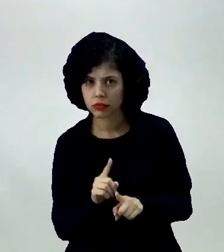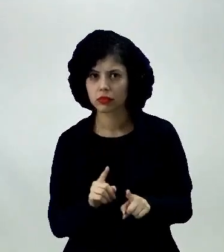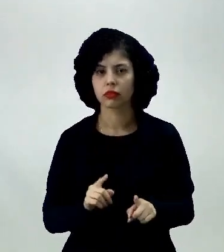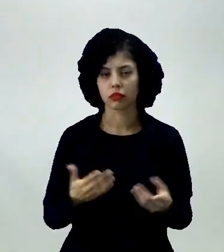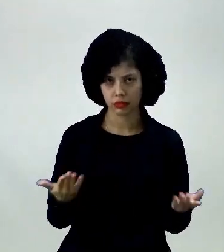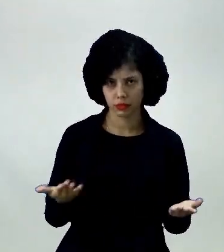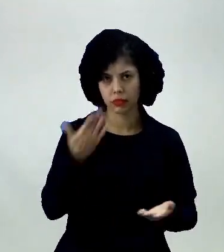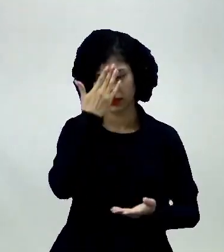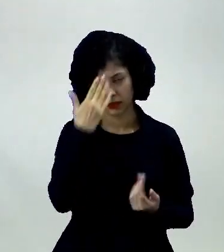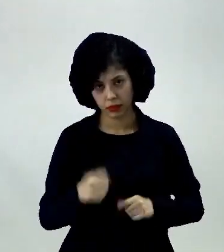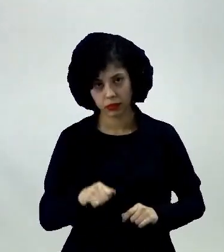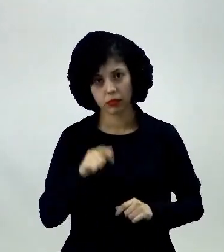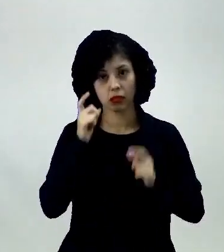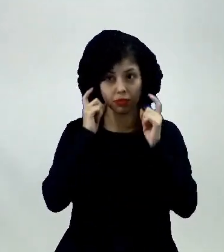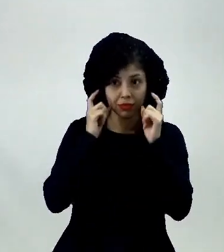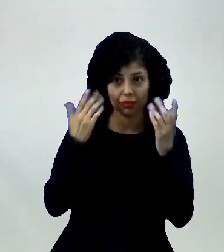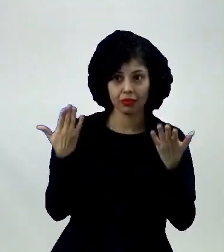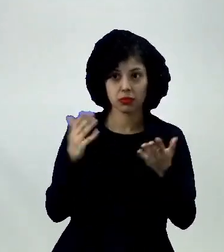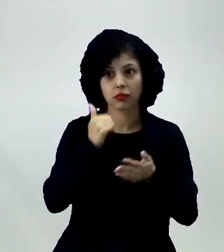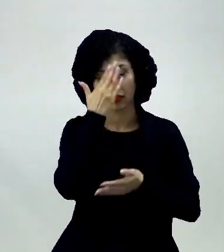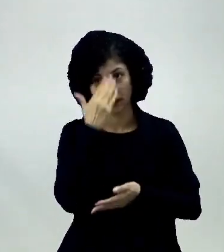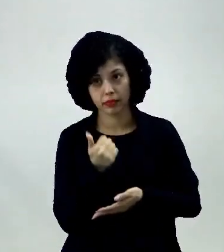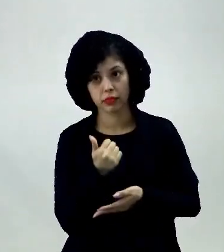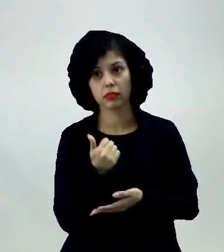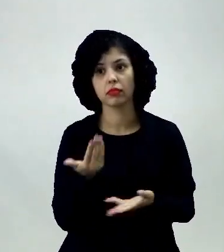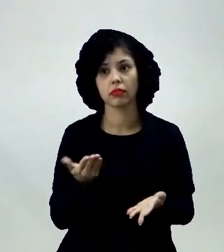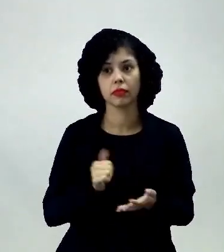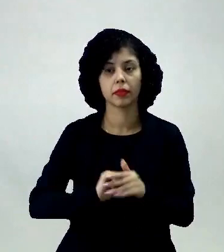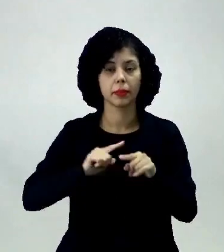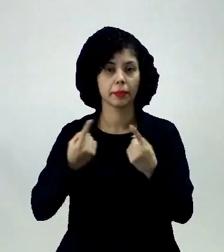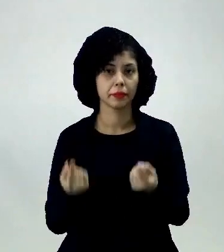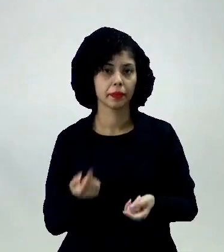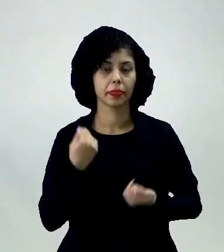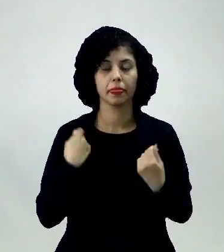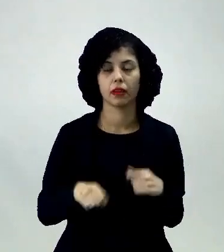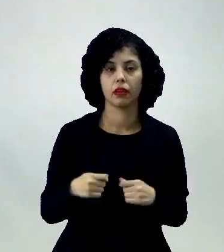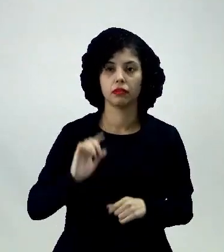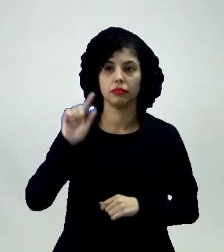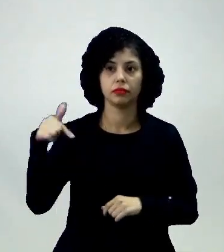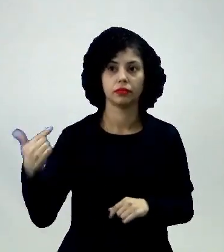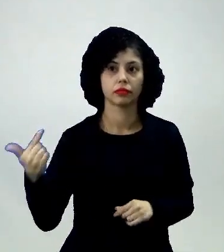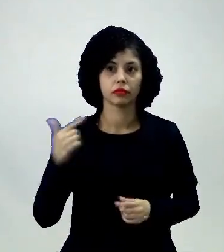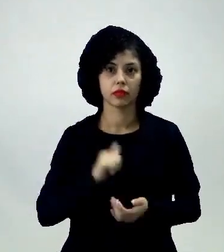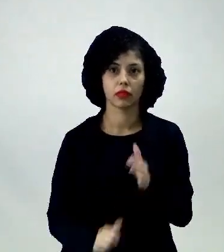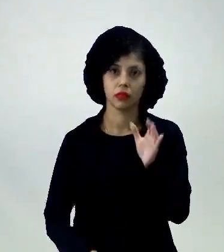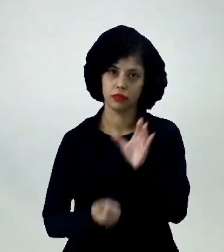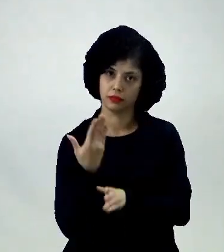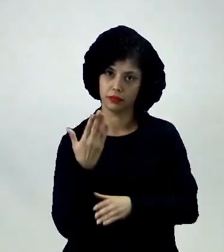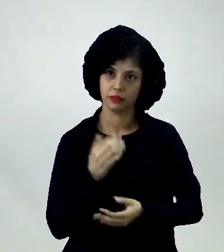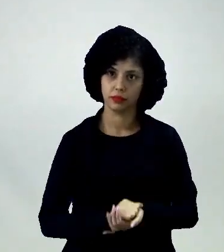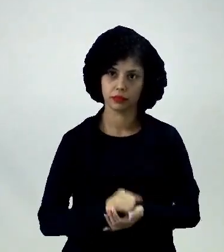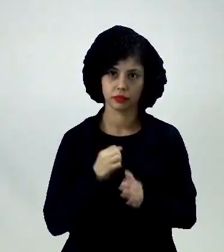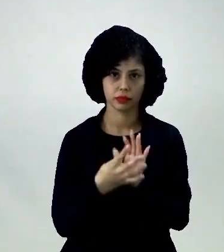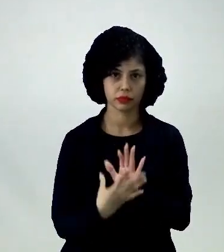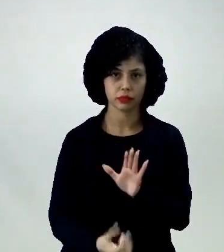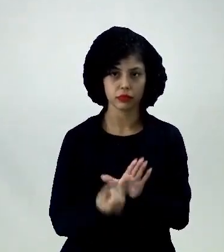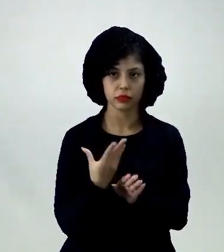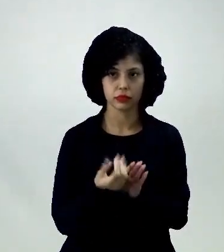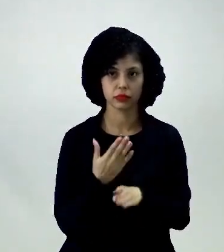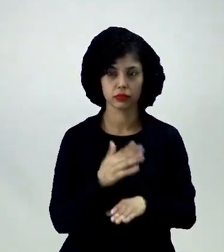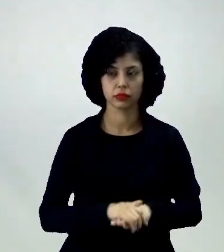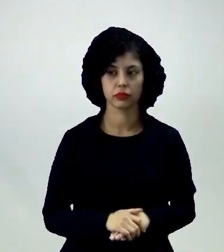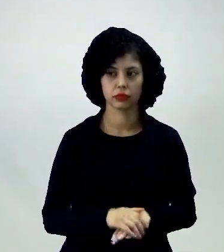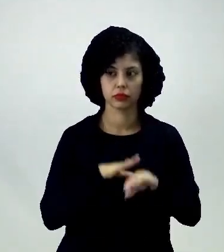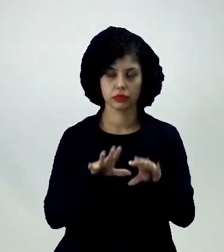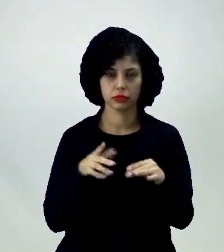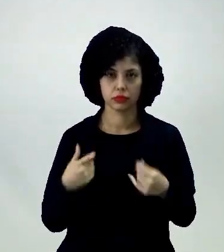ficou boa, né? Eu preciso ouvir, né? E aí nós precisamos criar o que? O reprodutor, né? E